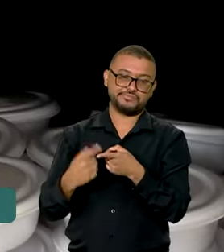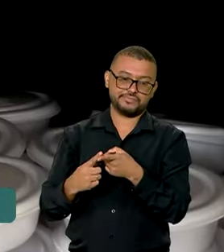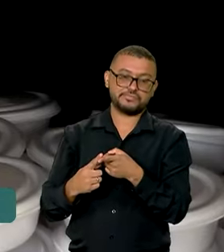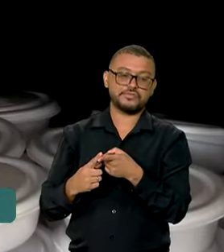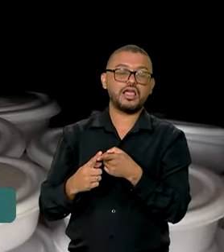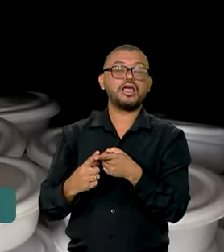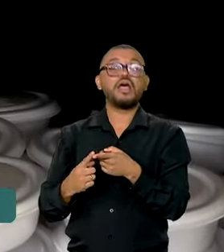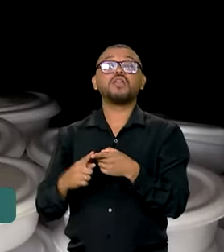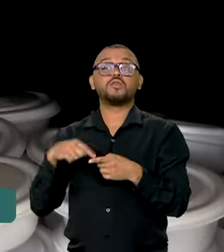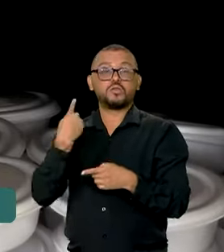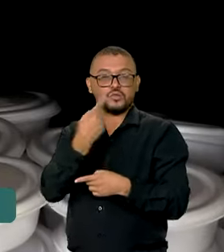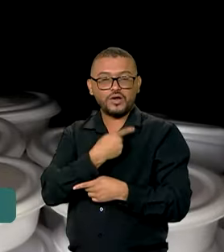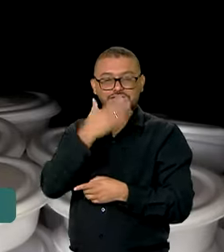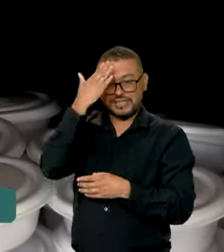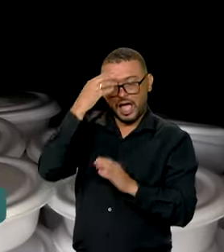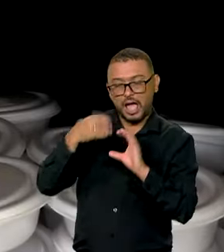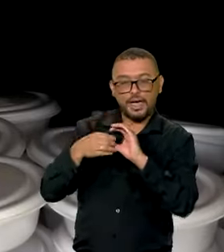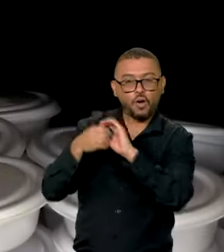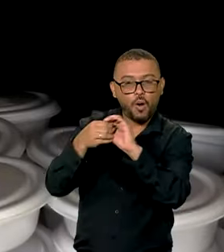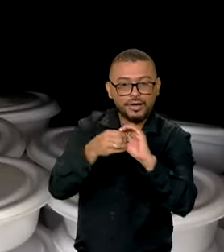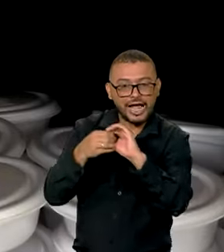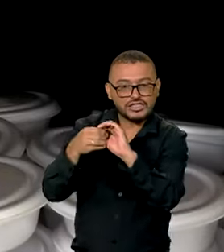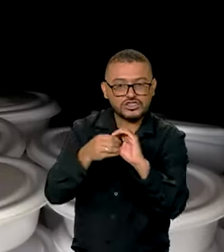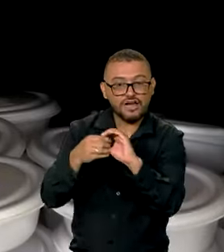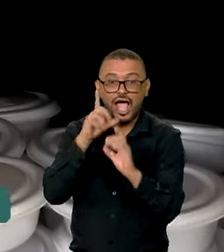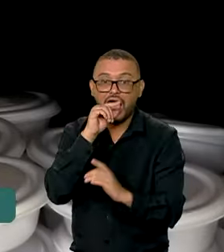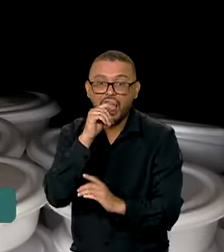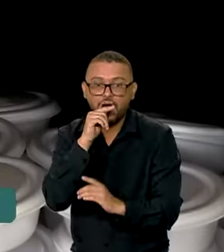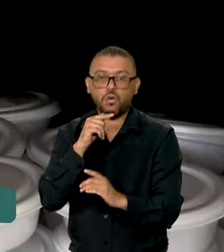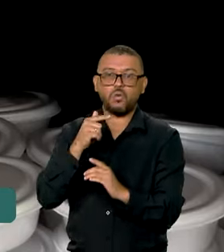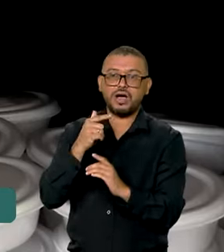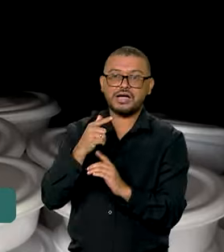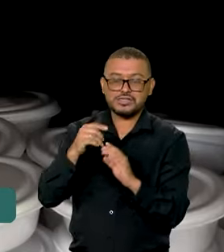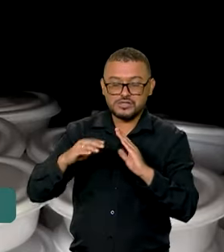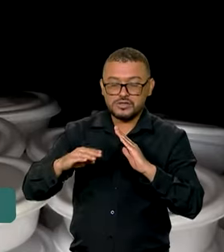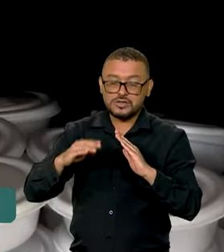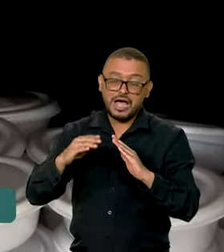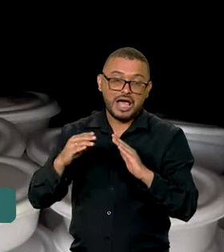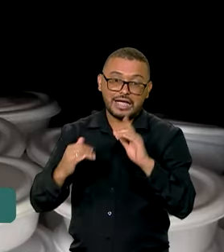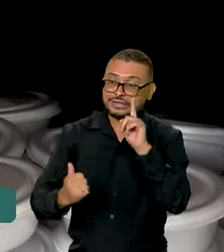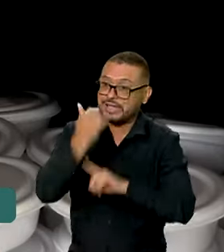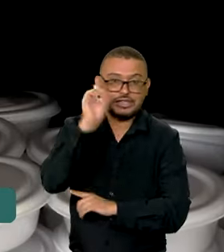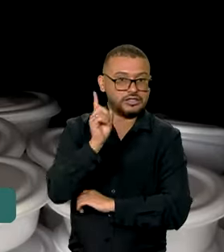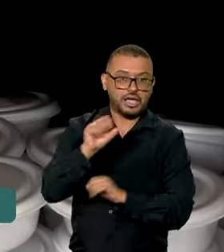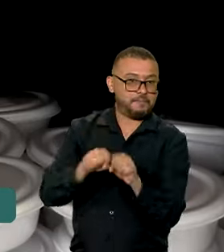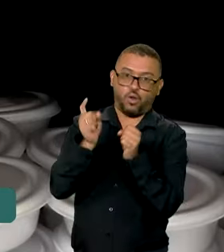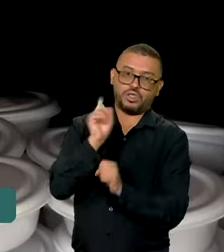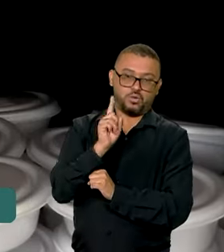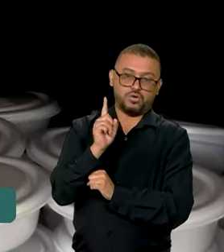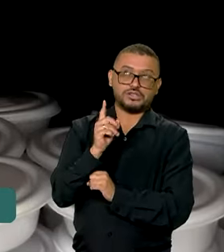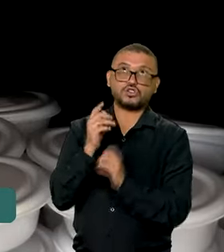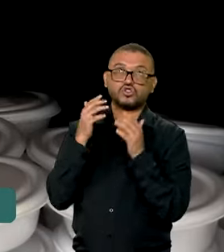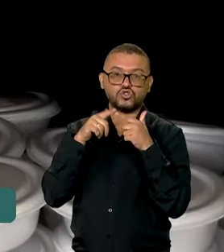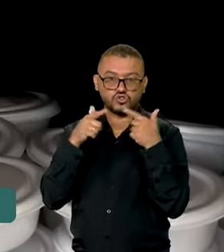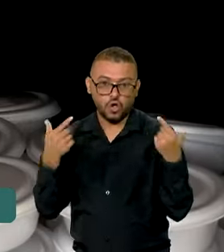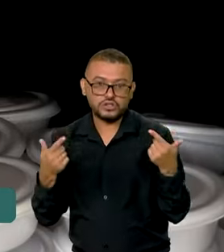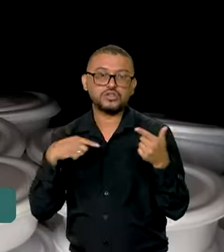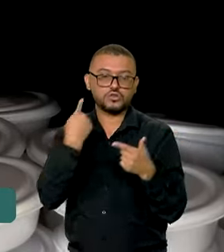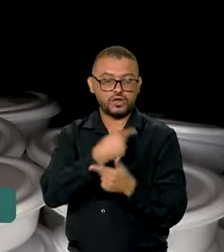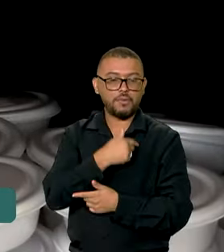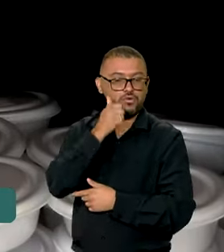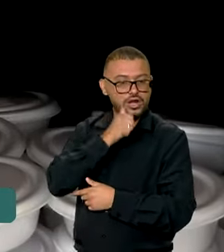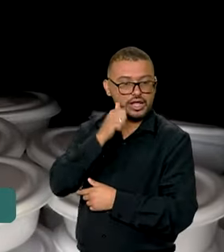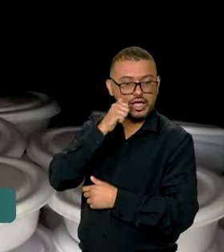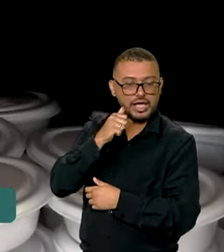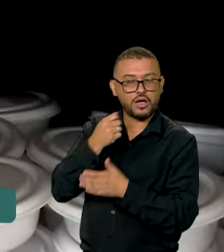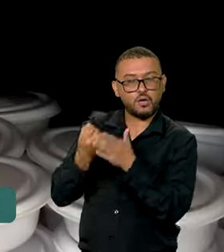E aí, como a cooperativa Água chegou perto, mas não chegou a afetar a sede, daí a Nelsa